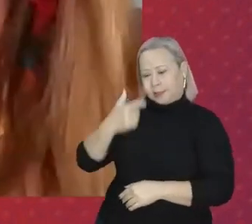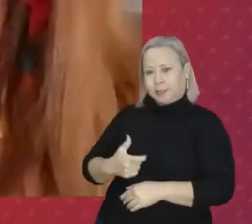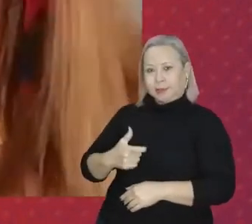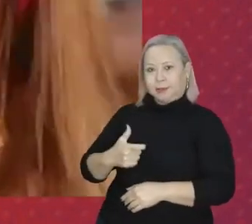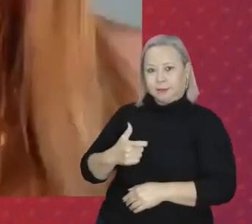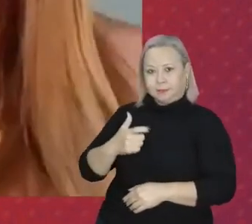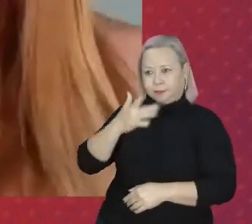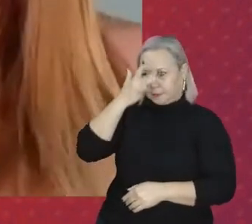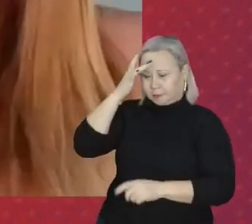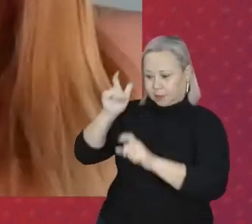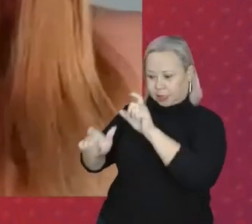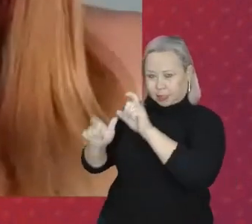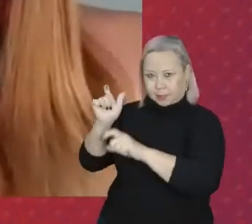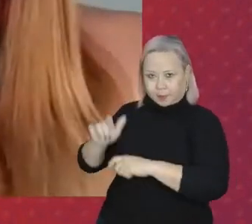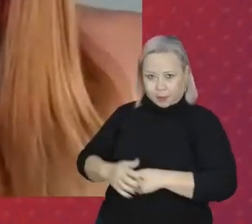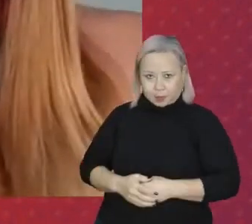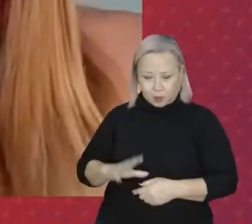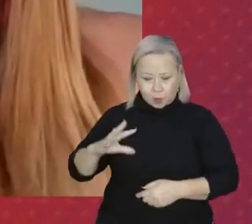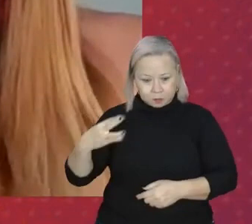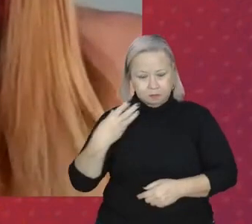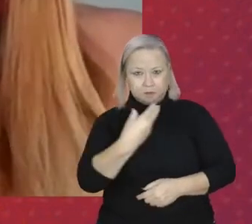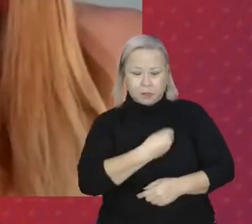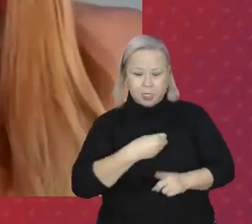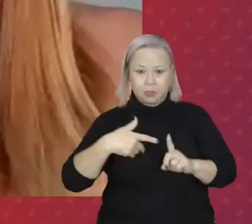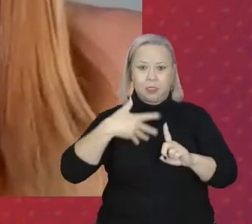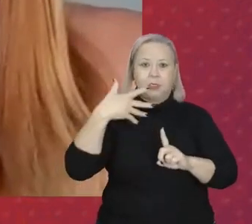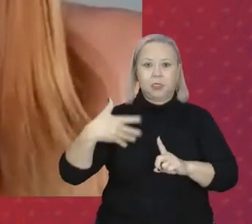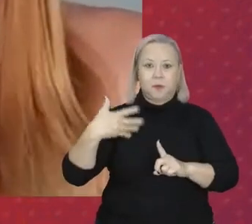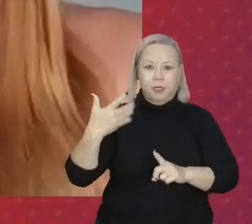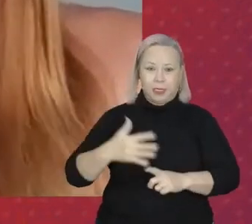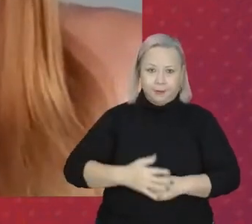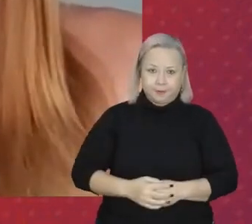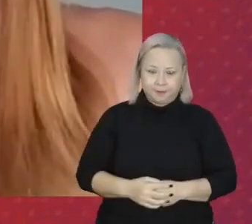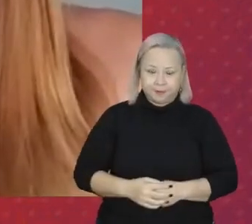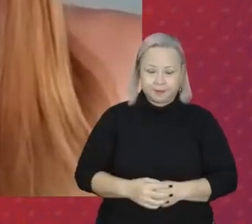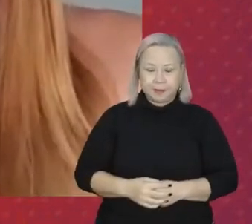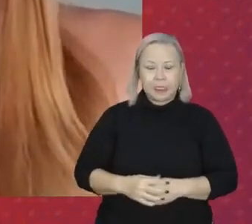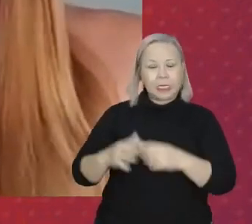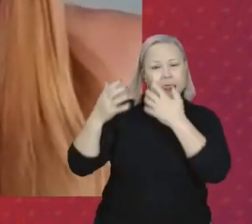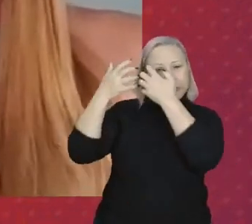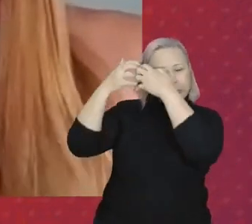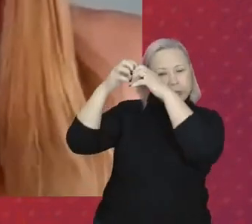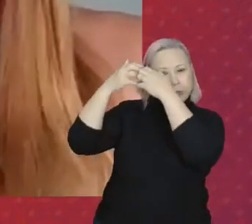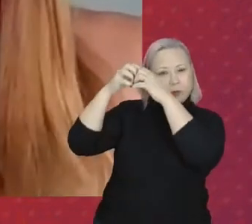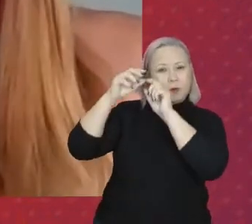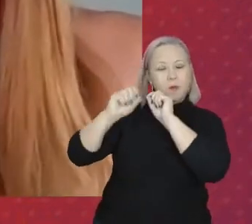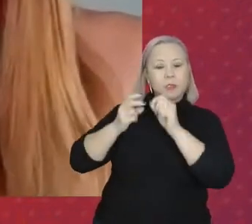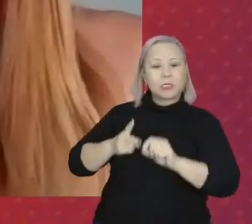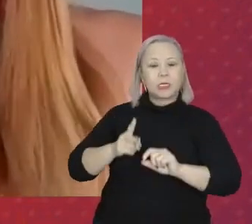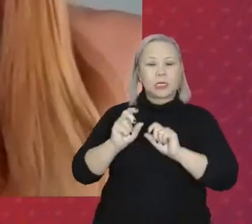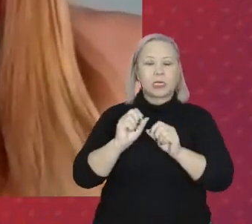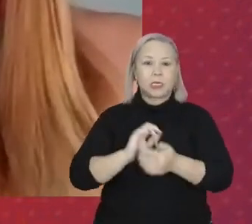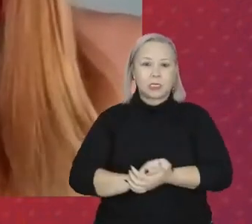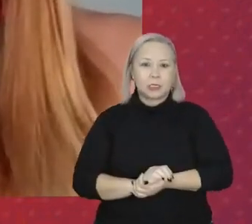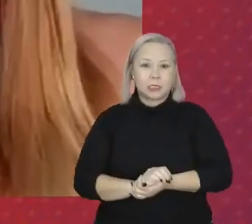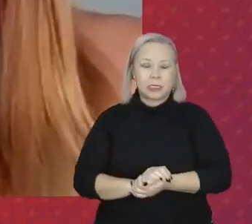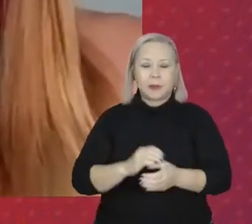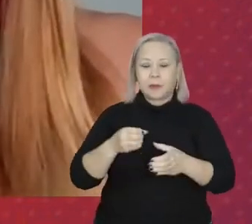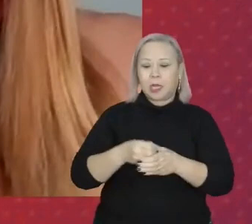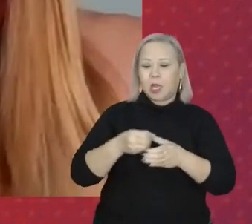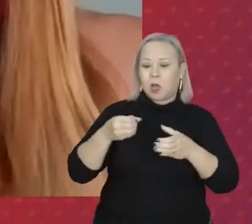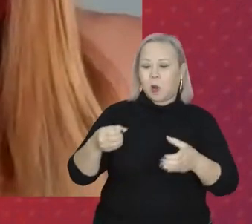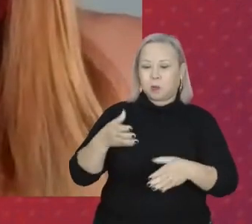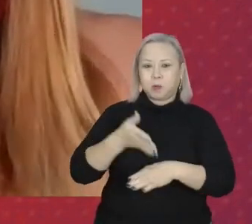Por isso, essa é uma violência gigantesca. Se a gente for parar para pensar, a gente sempre pensa em cotas. A gente vai pensar